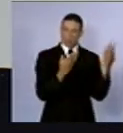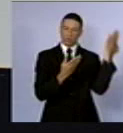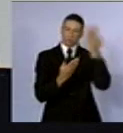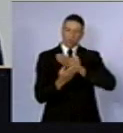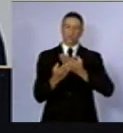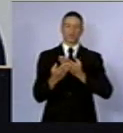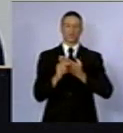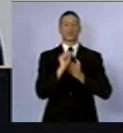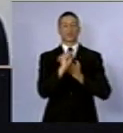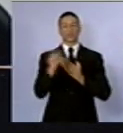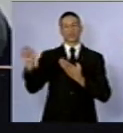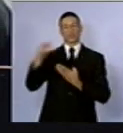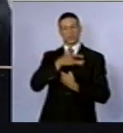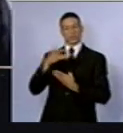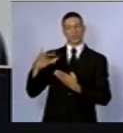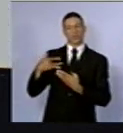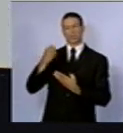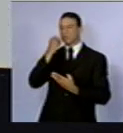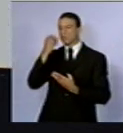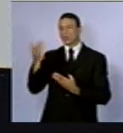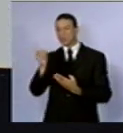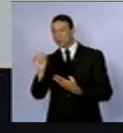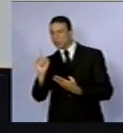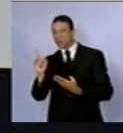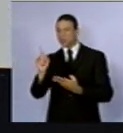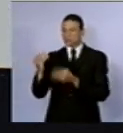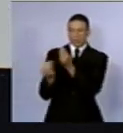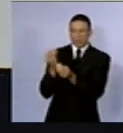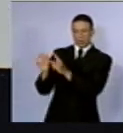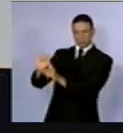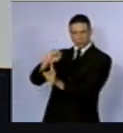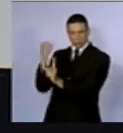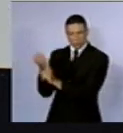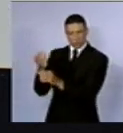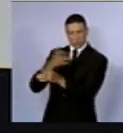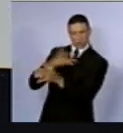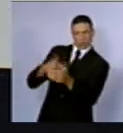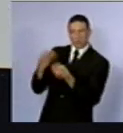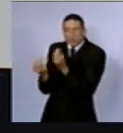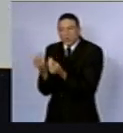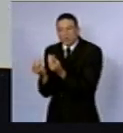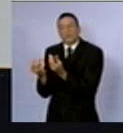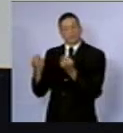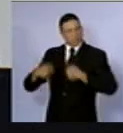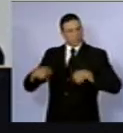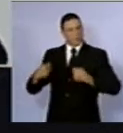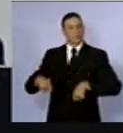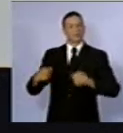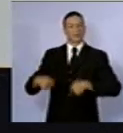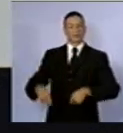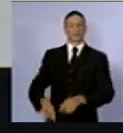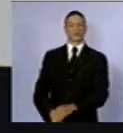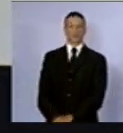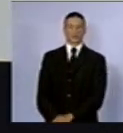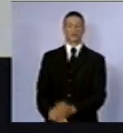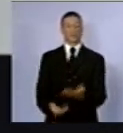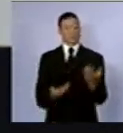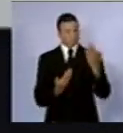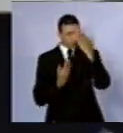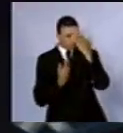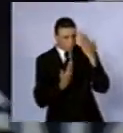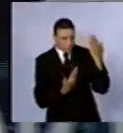fato é não existe risco nenhum à população obrigado agradeço ao